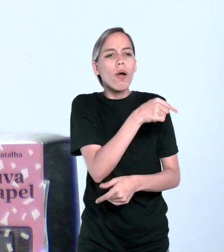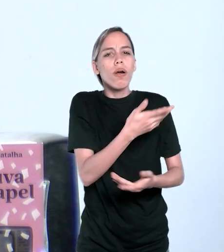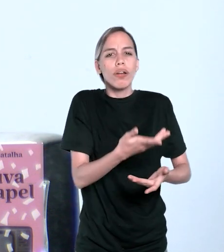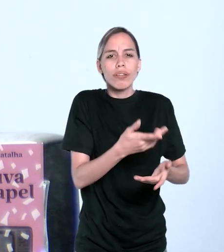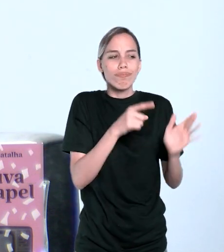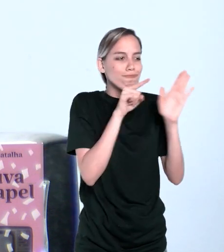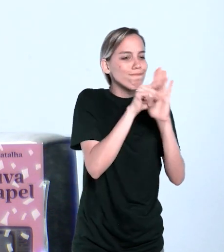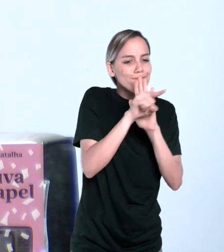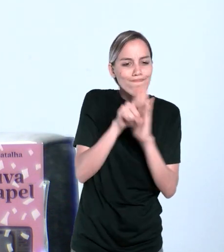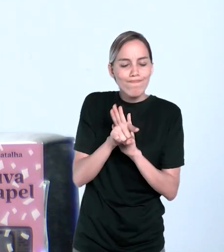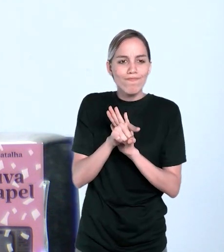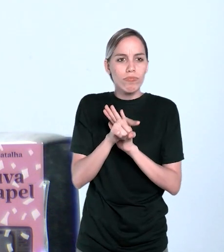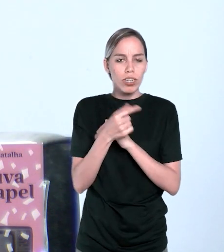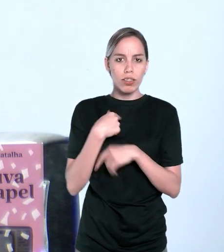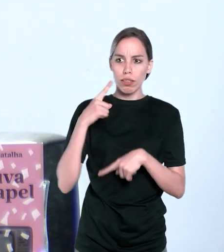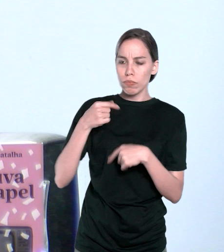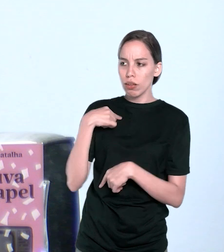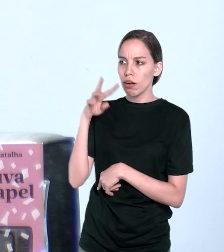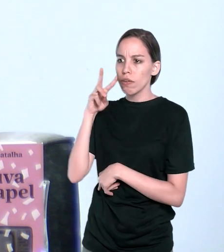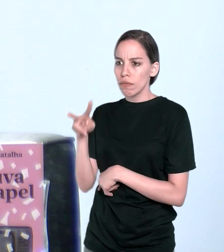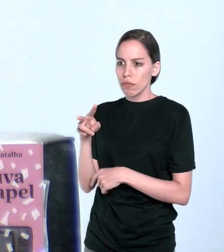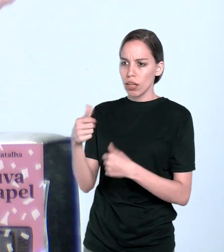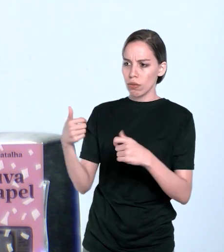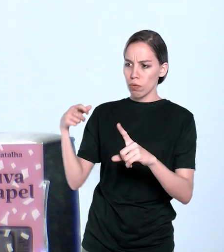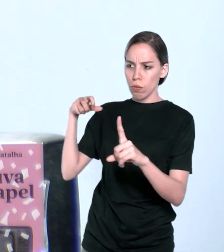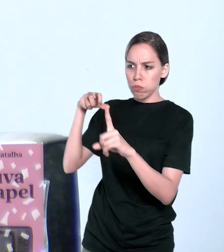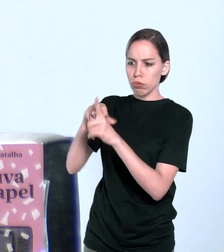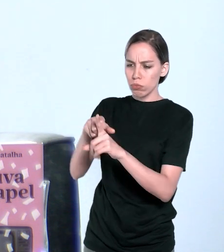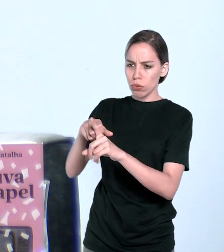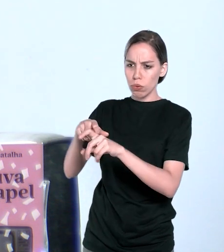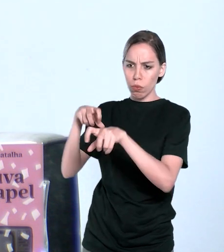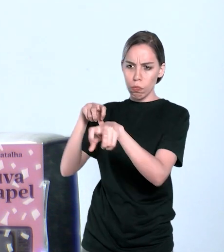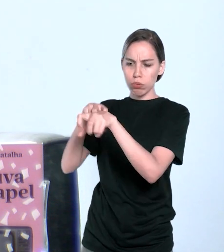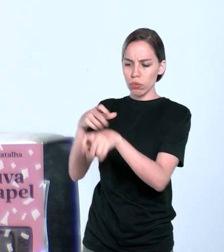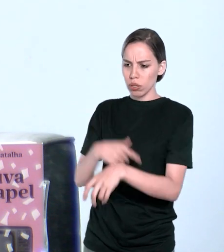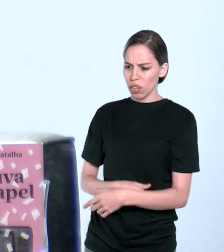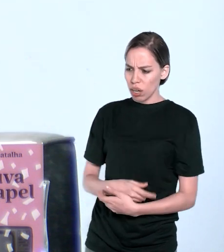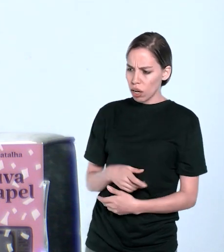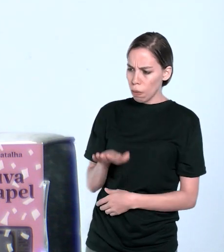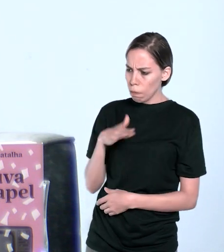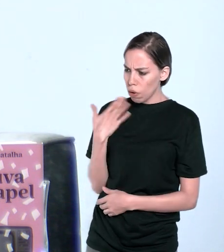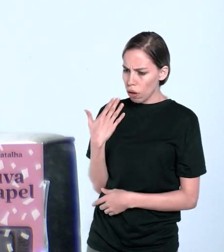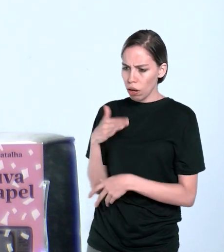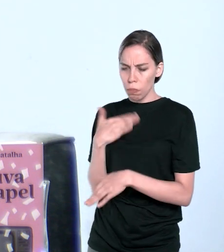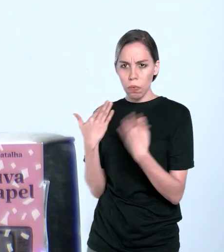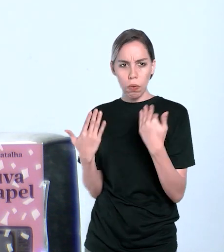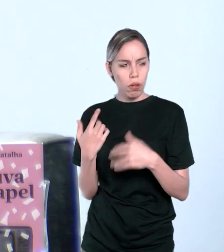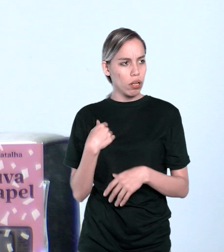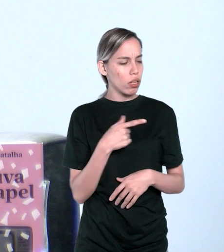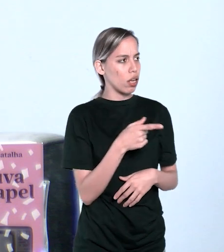Vendo acidentes de trânsito e vendo quem é que morreu, indo ao enterro. Eu enterro toda semana, né? Enterro de traficante, me mandava para o